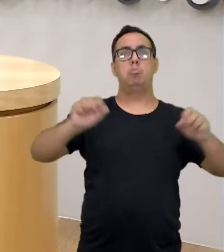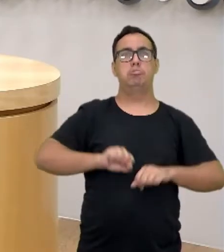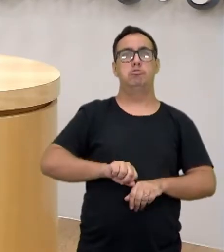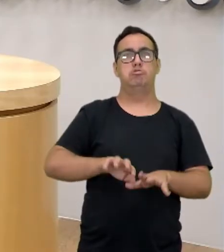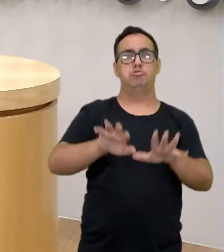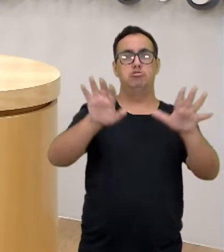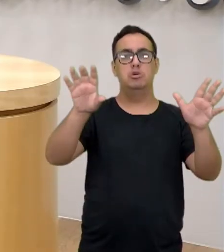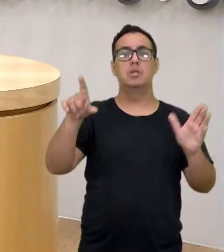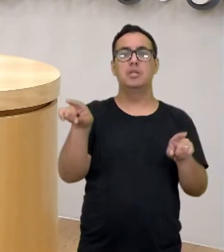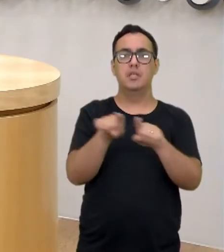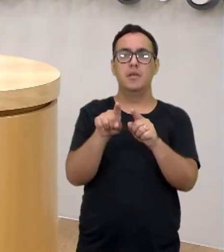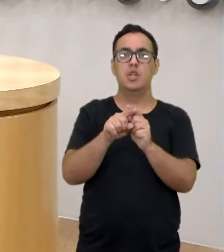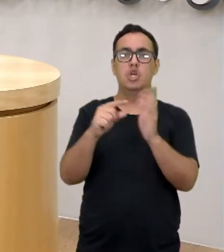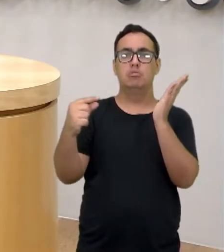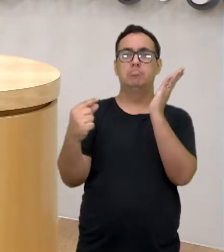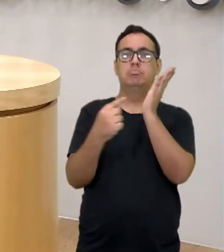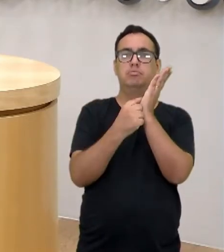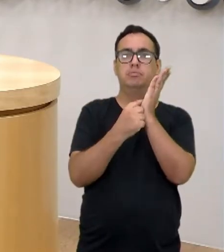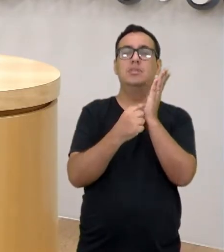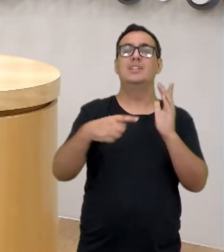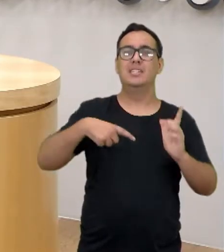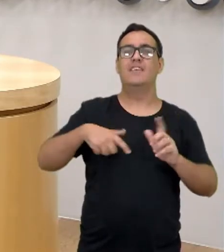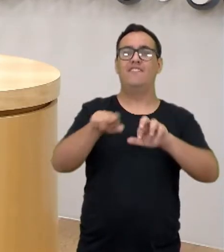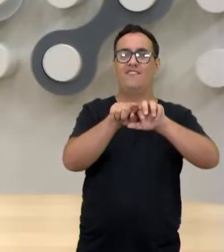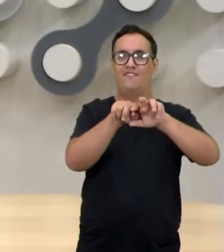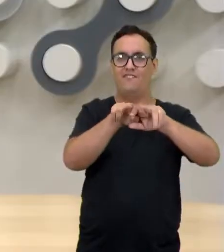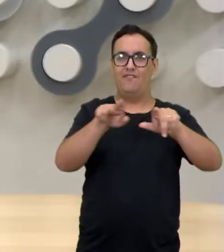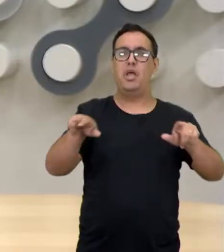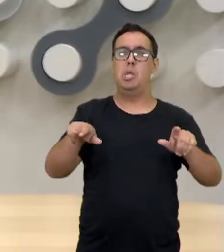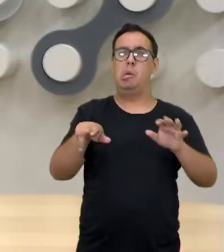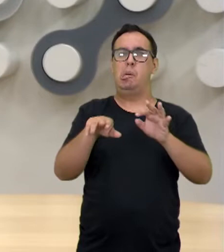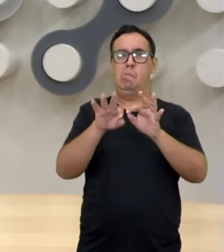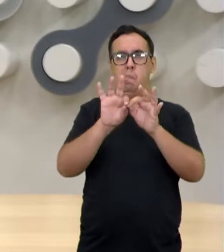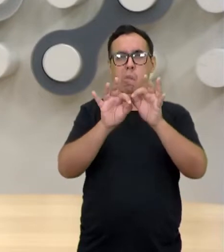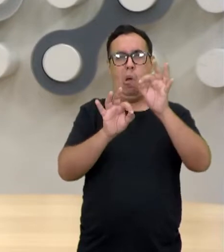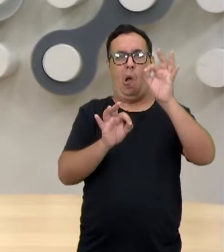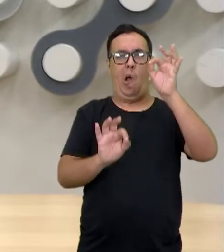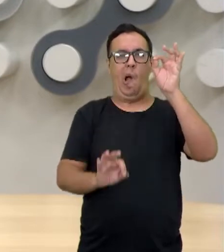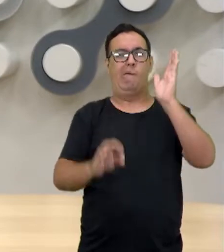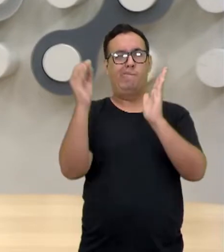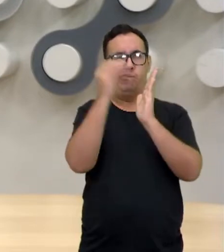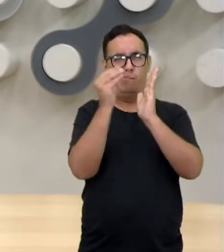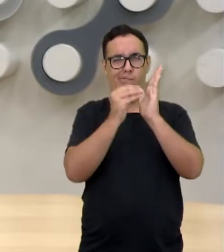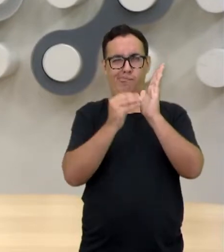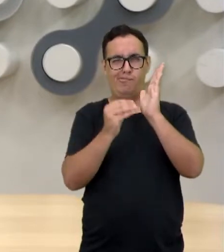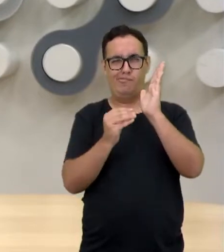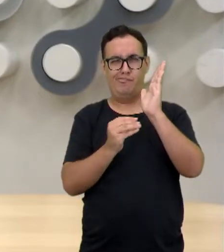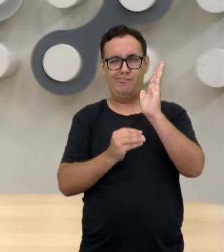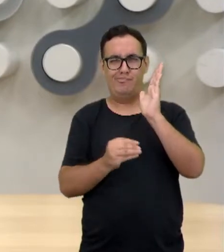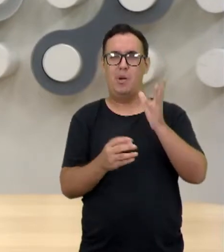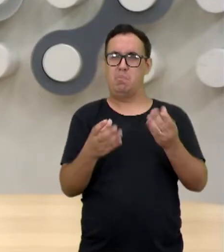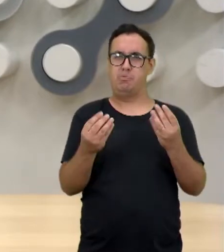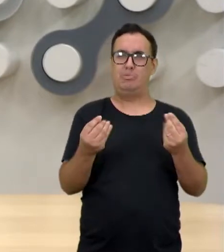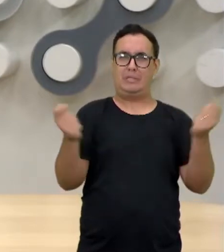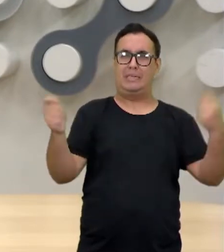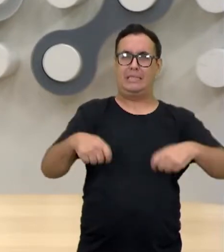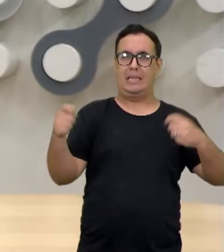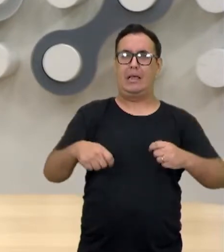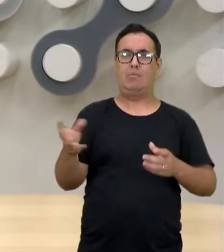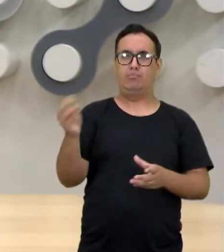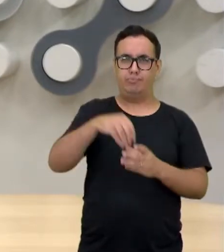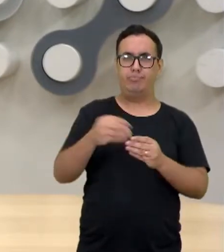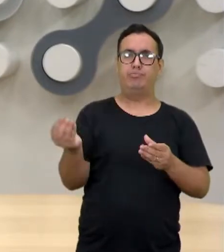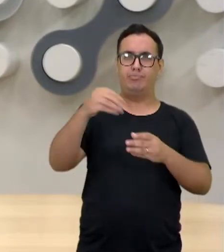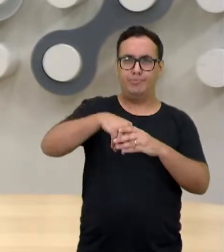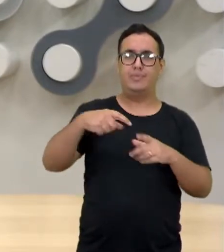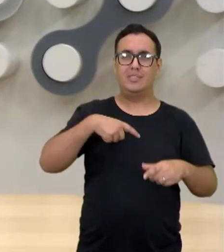que armazenam uma quantidade quase infinita, né, de informações que estão de acesso muito